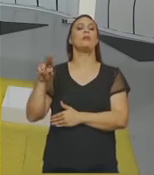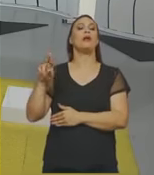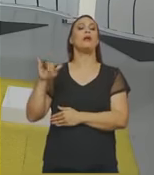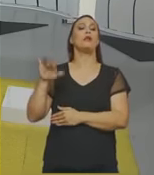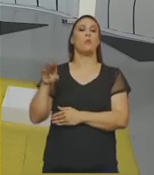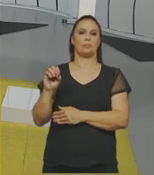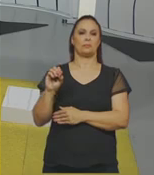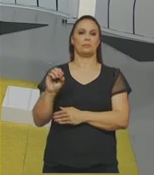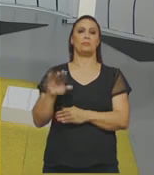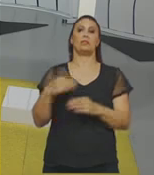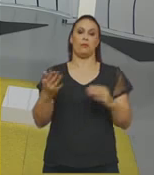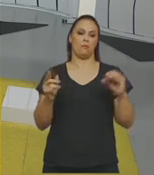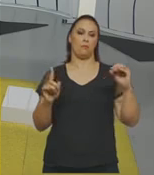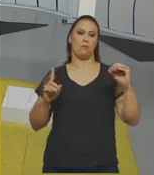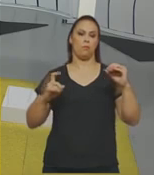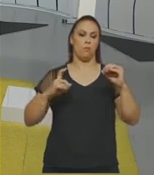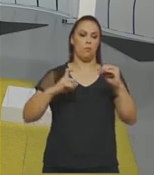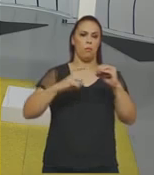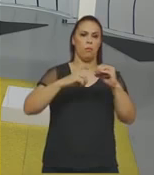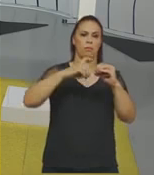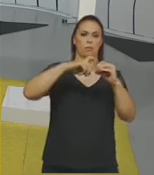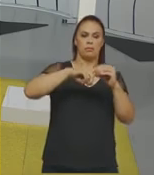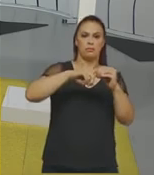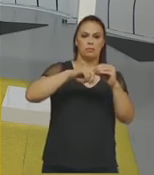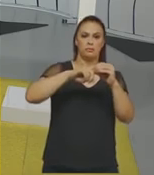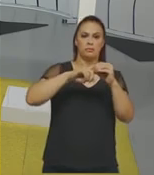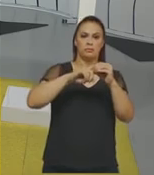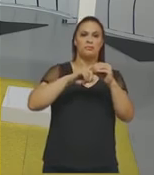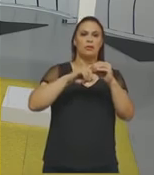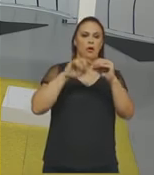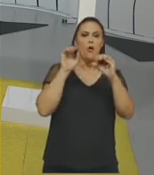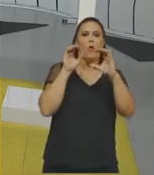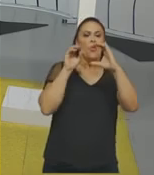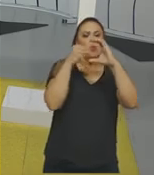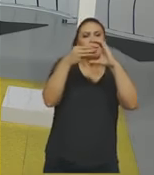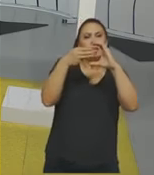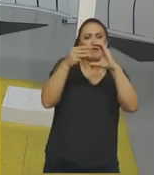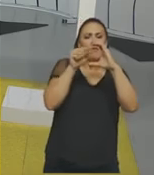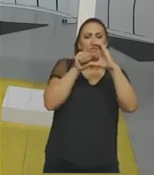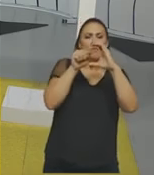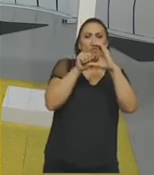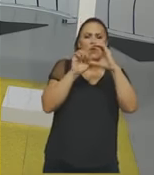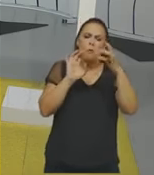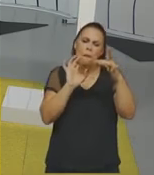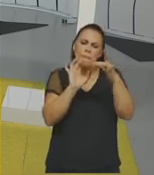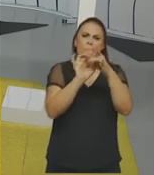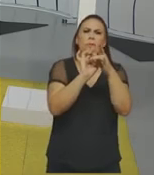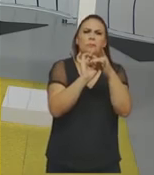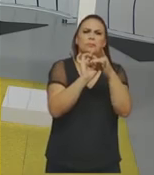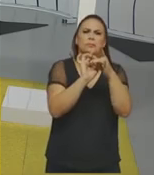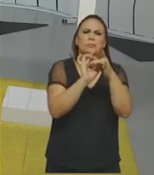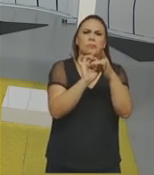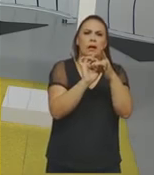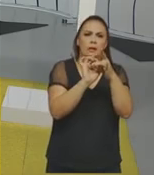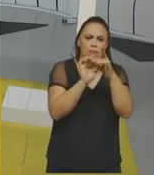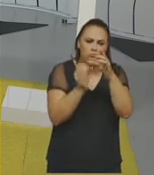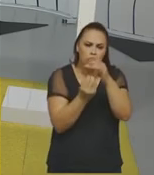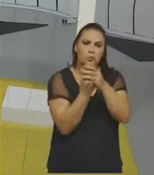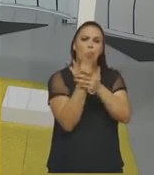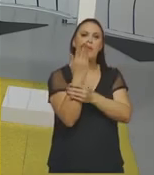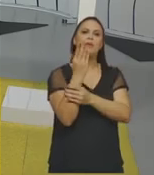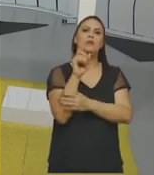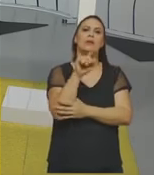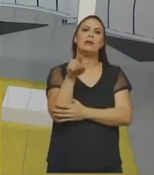formou-se um zigoto, até então o final desse desenvolvimento embrionário. Alguns autores,